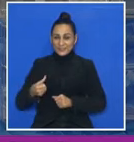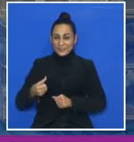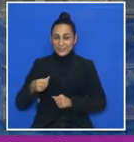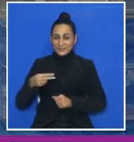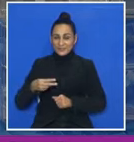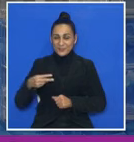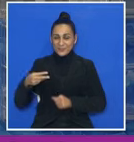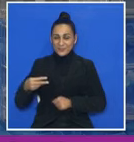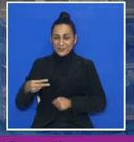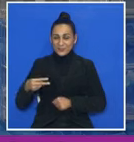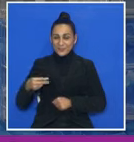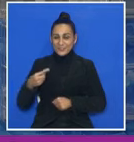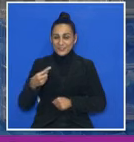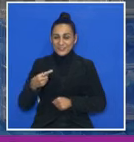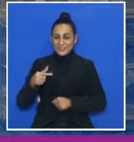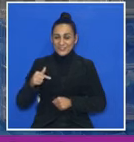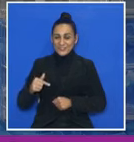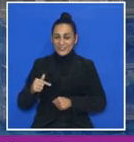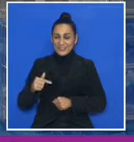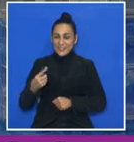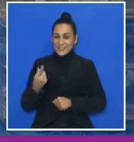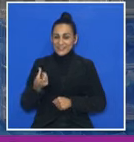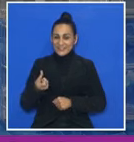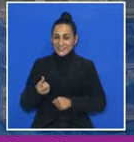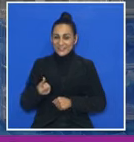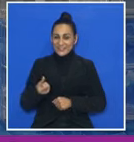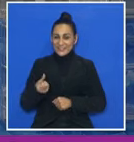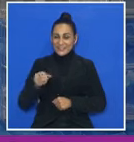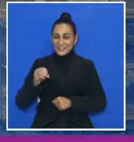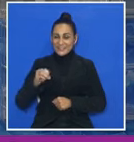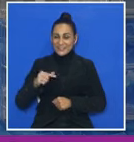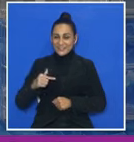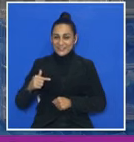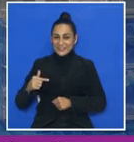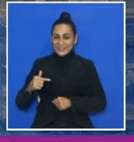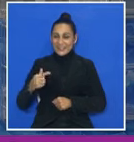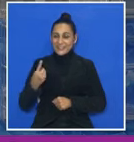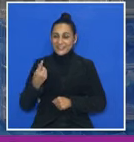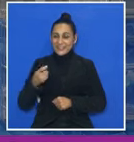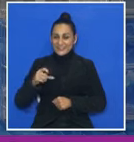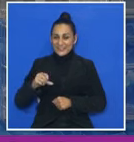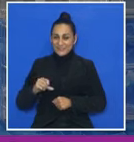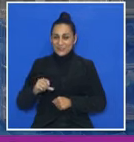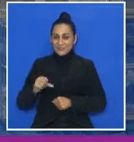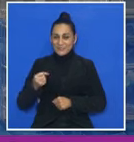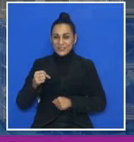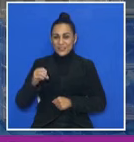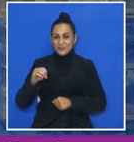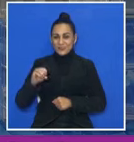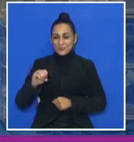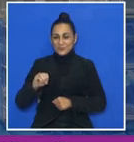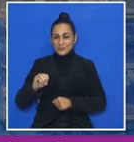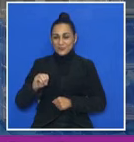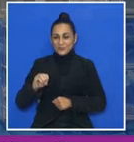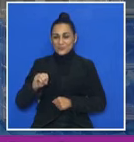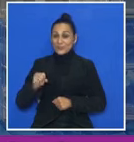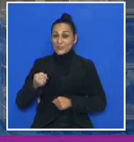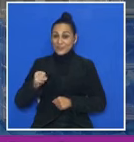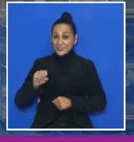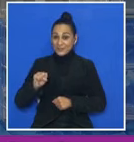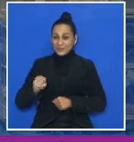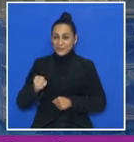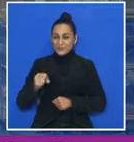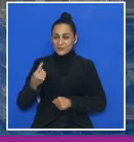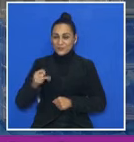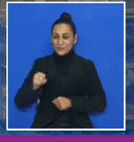06, 22, 17, 16... 07, 19, 08,